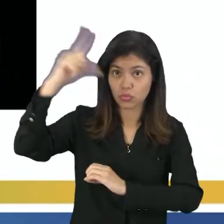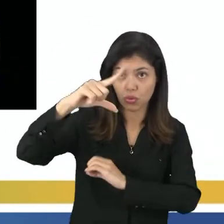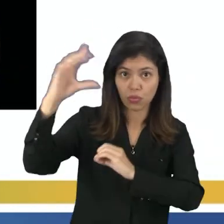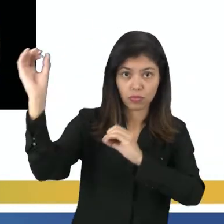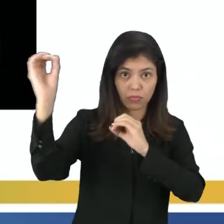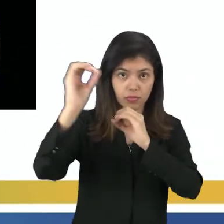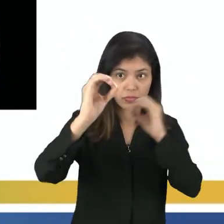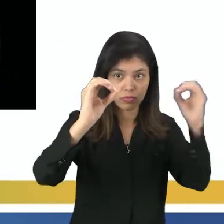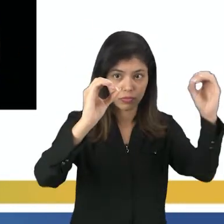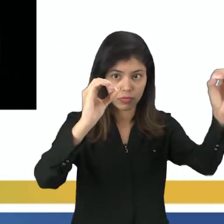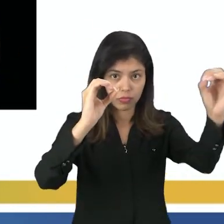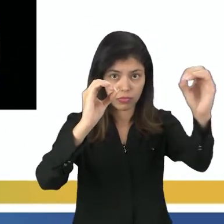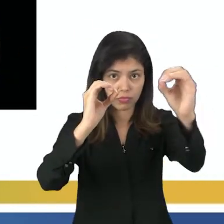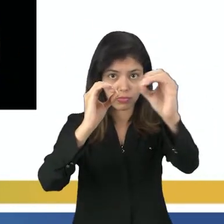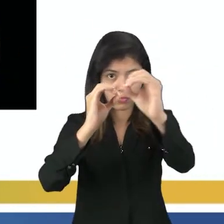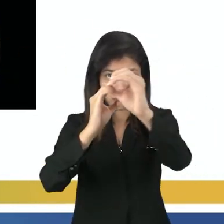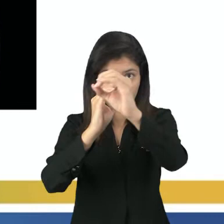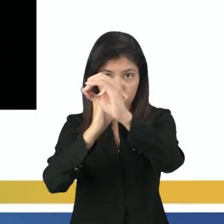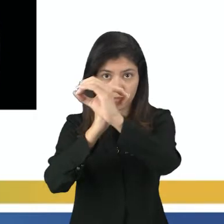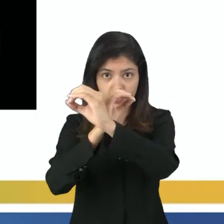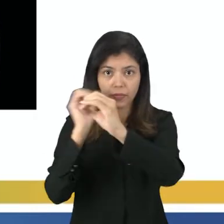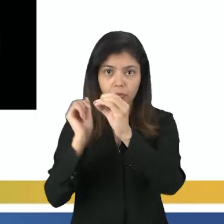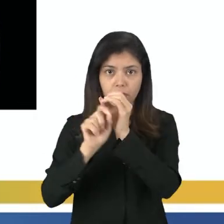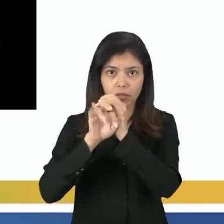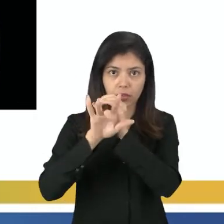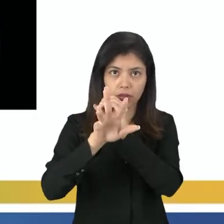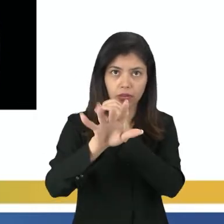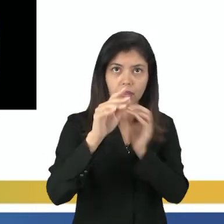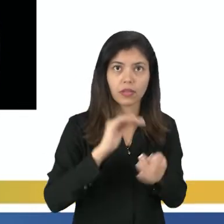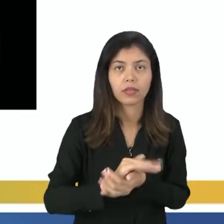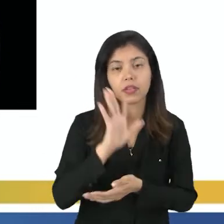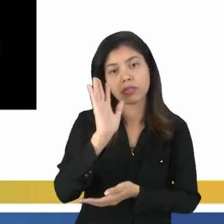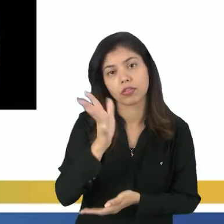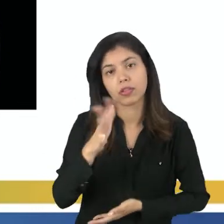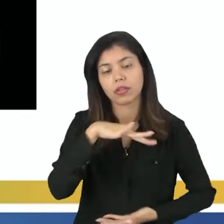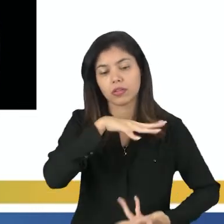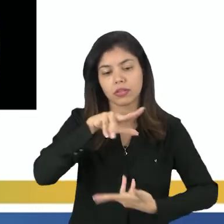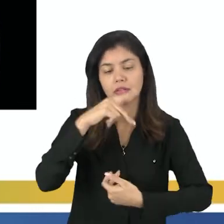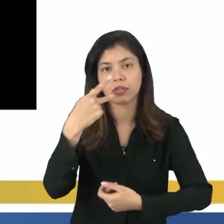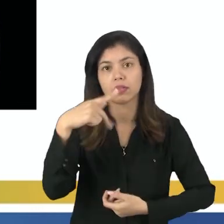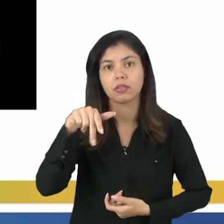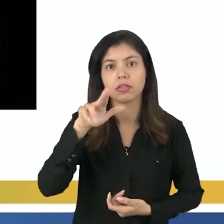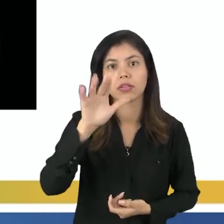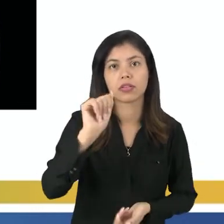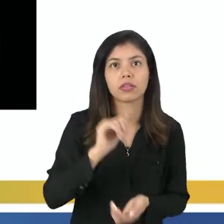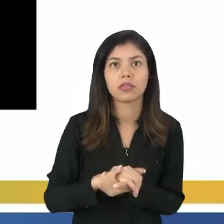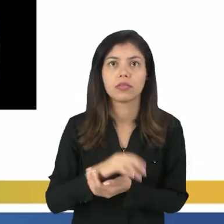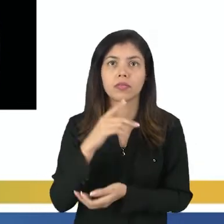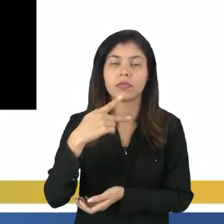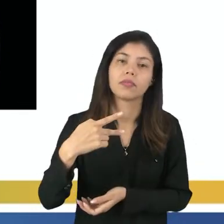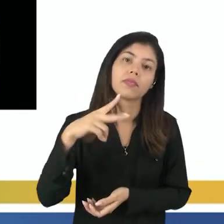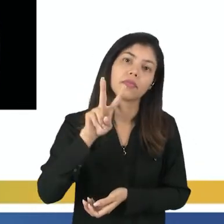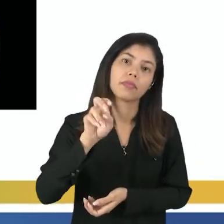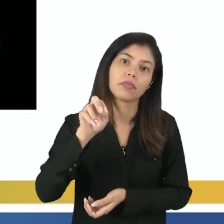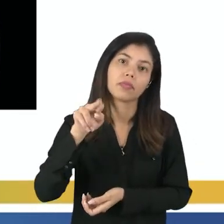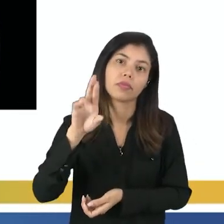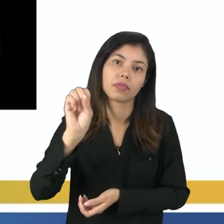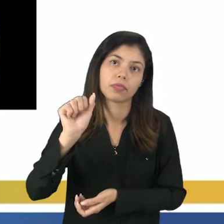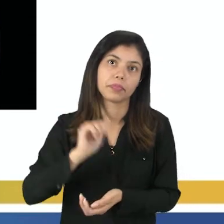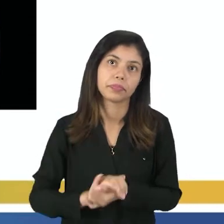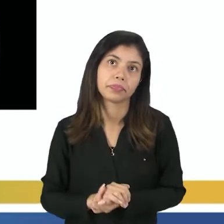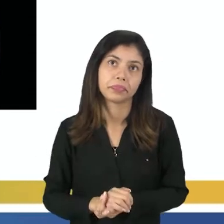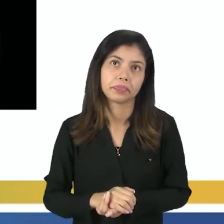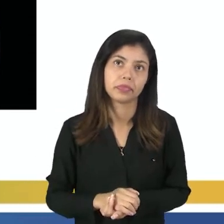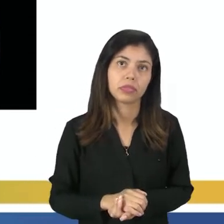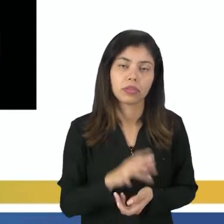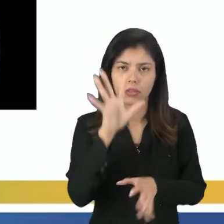ela iluminada. Por exemplo, ali do lado já não é mais a Lua, é o planeta Vênus. Uma parte de Vênus está iluminada, mas a outra